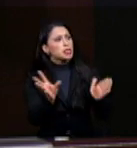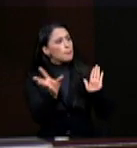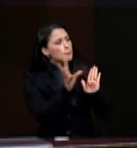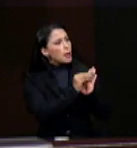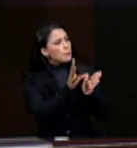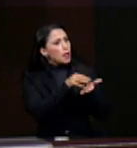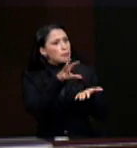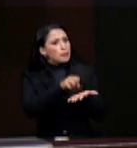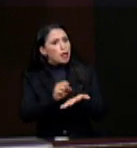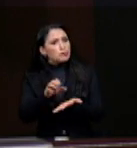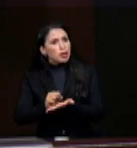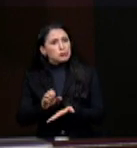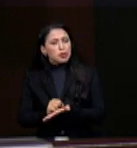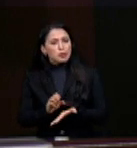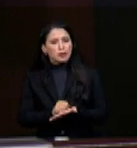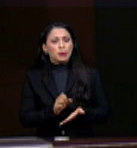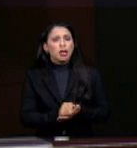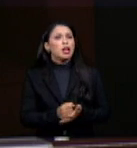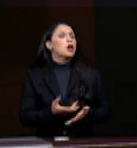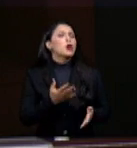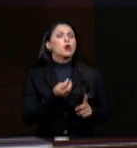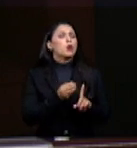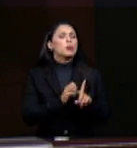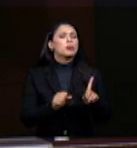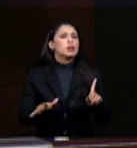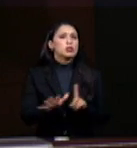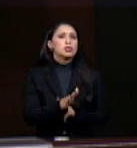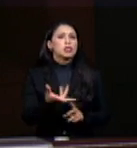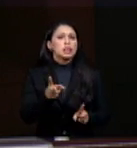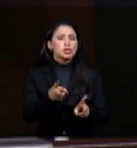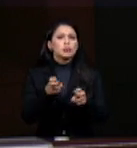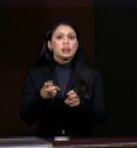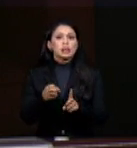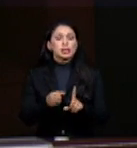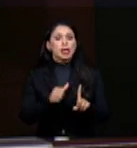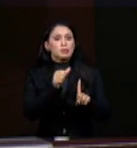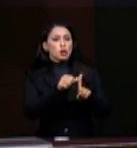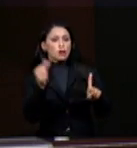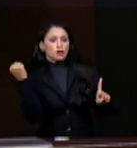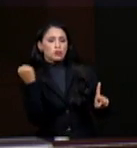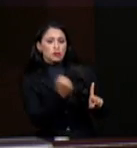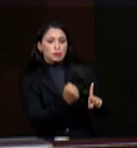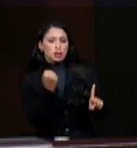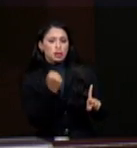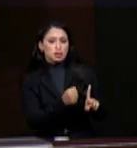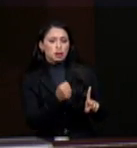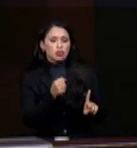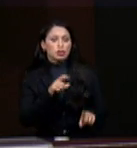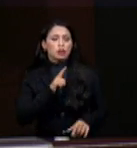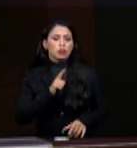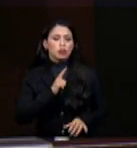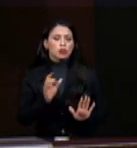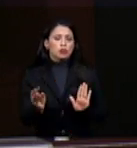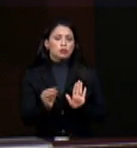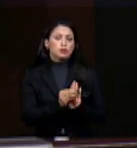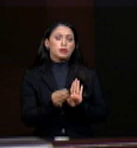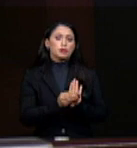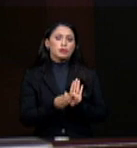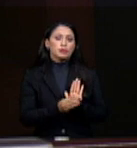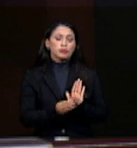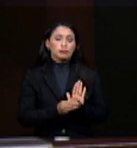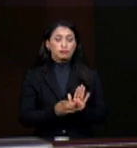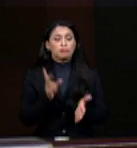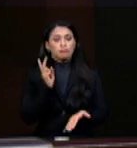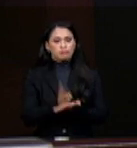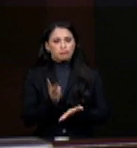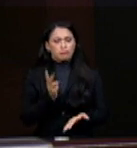nacional sobre a percepção da sociedade brasileira sobre feminicídio. Um dos dados da pesquisa aponta que, ainda